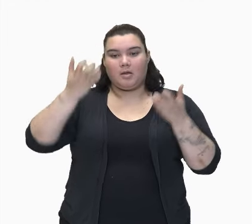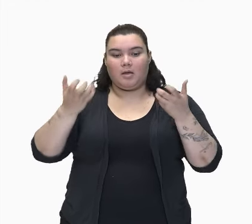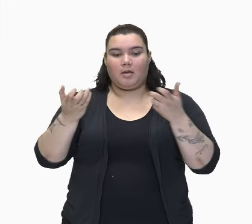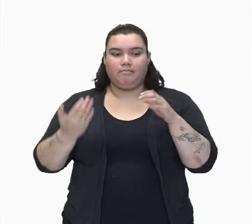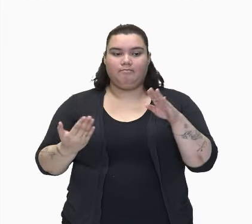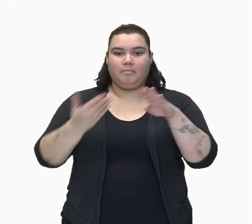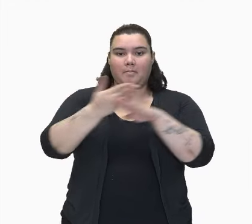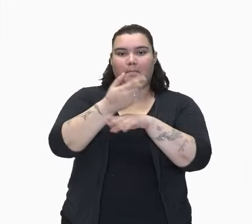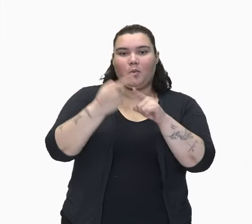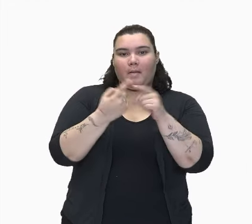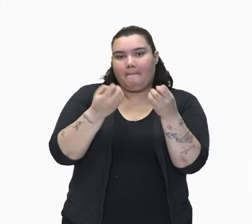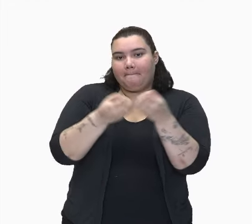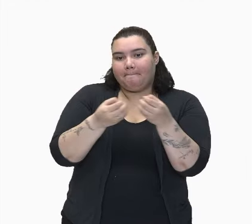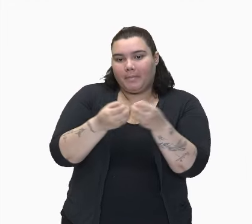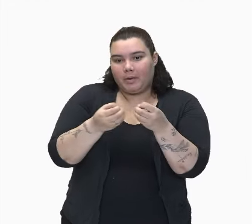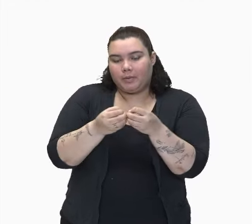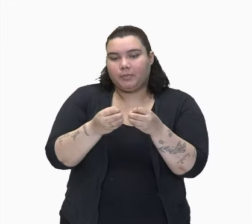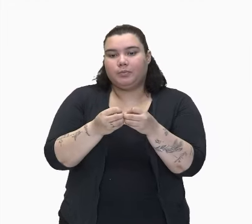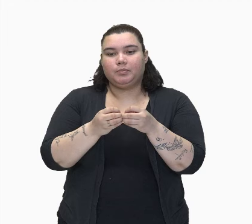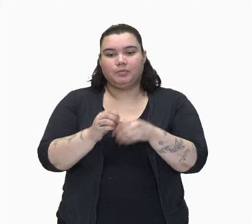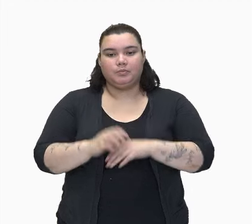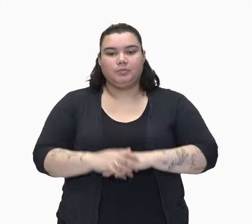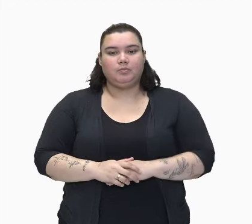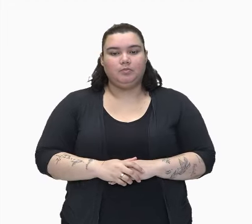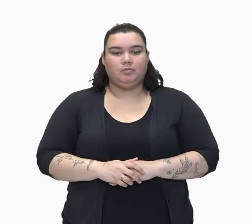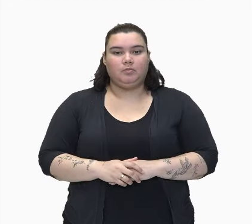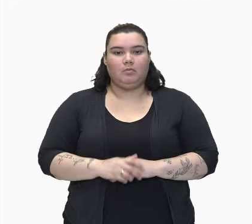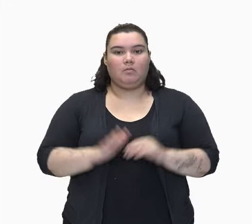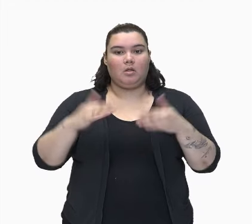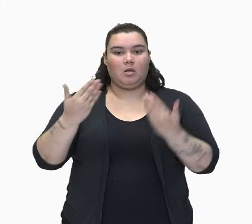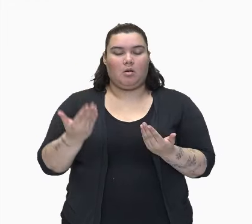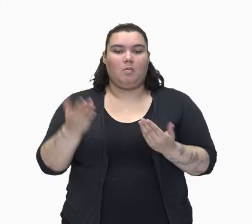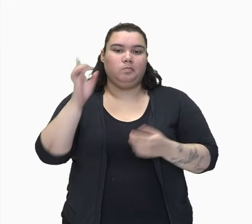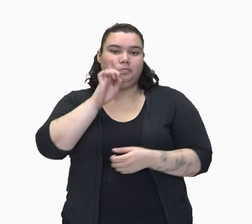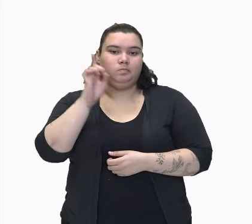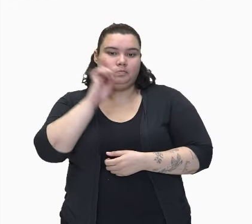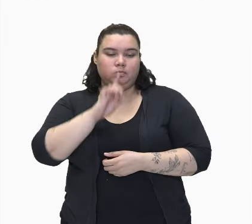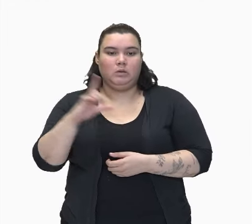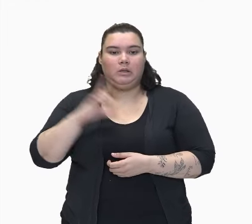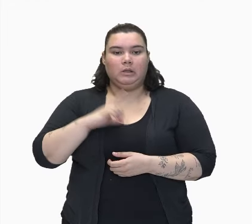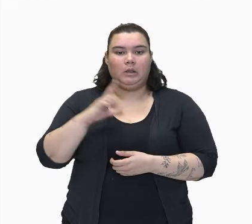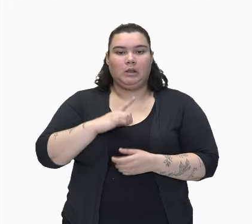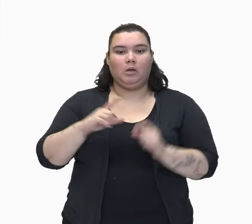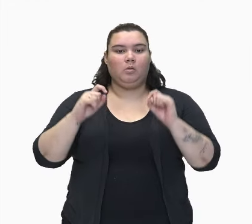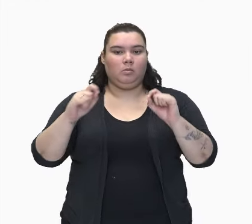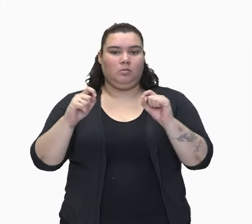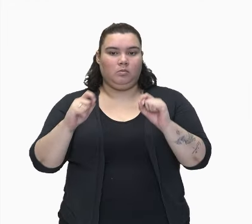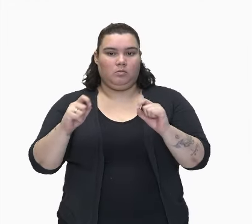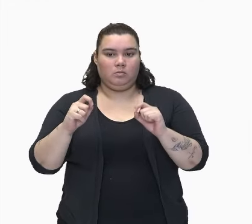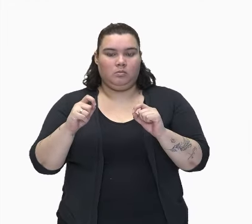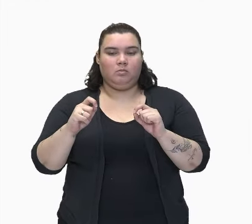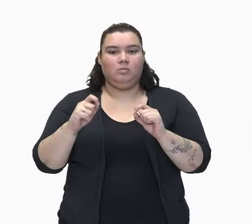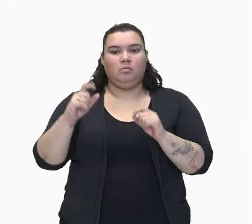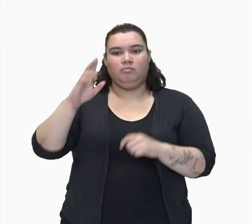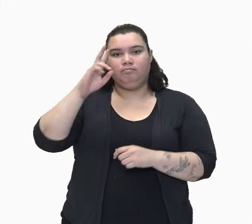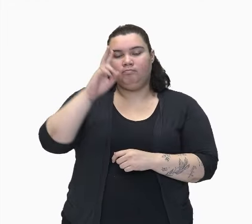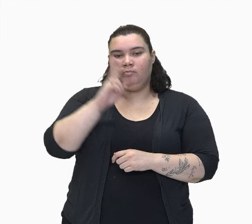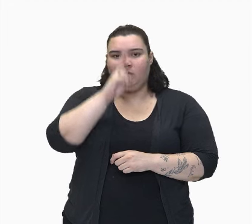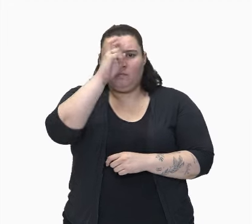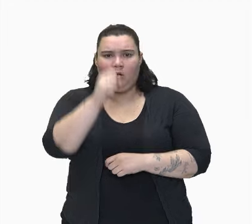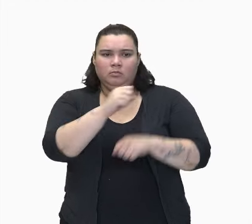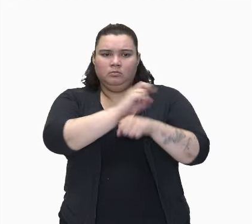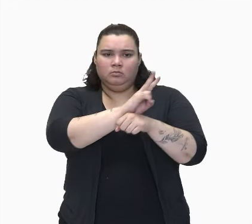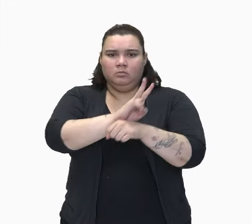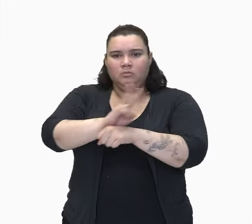do lado, né? Então, os Estados Unidos da América, gente, eles acabaram estabelecendo aí uma forte